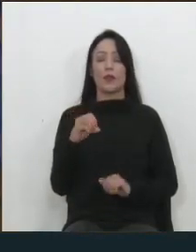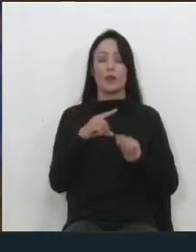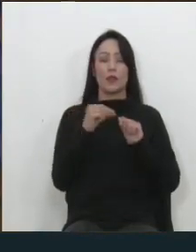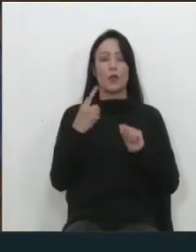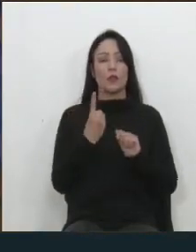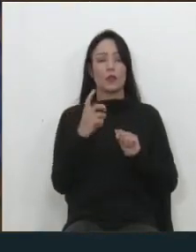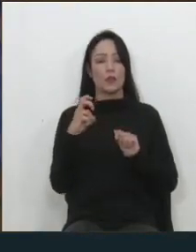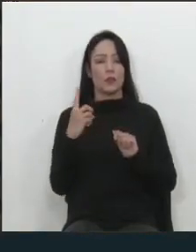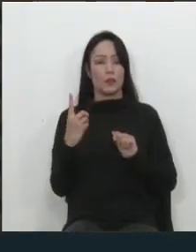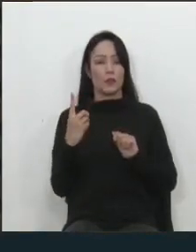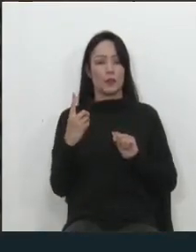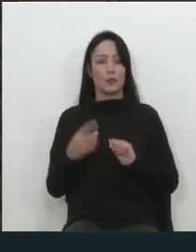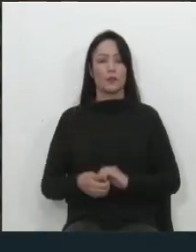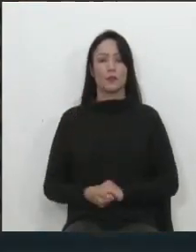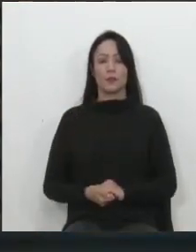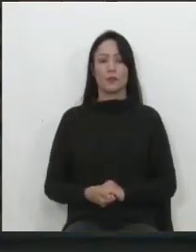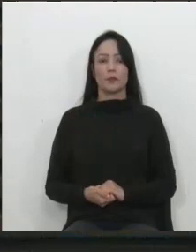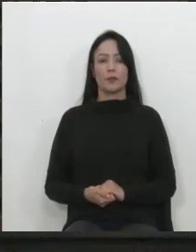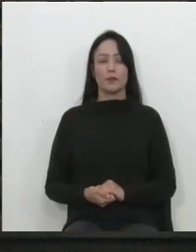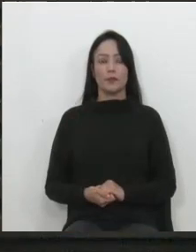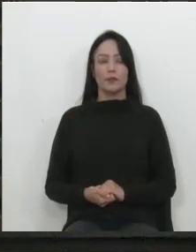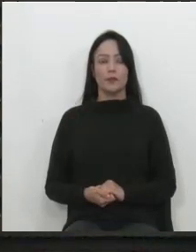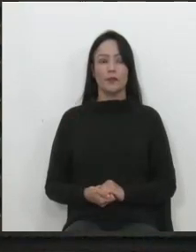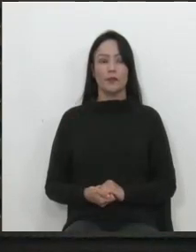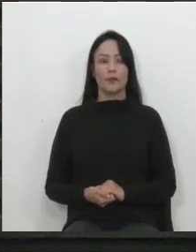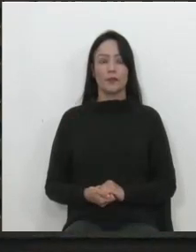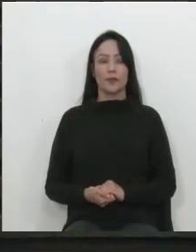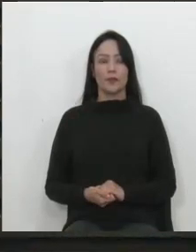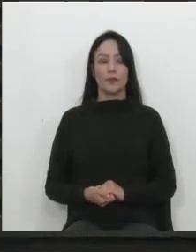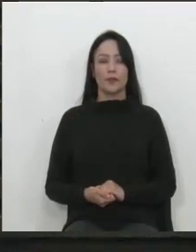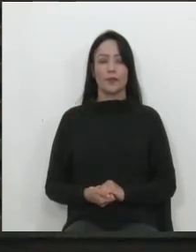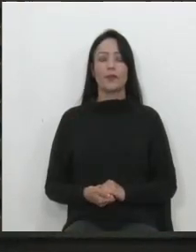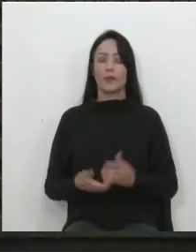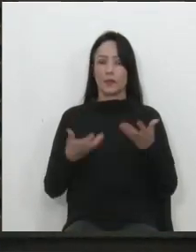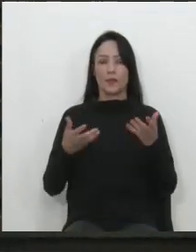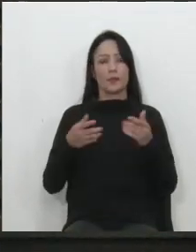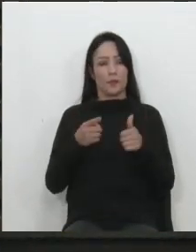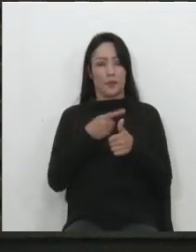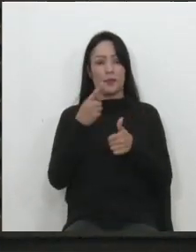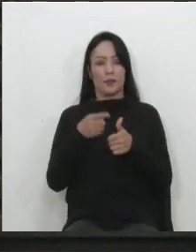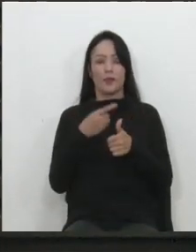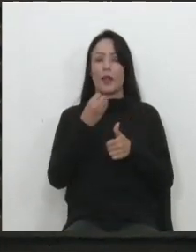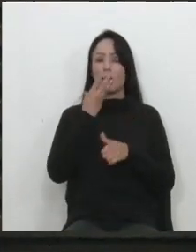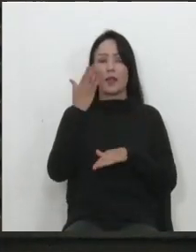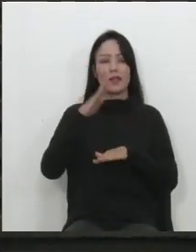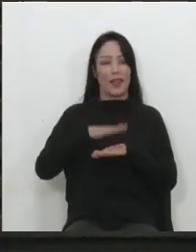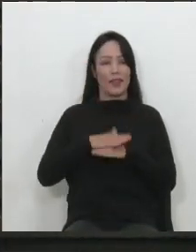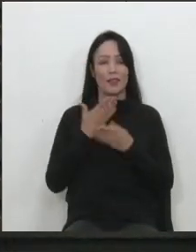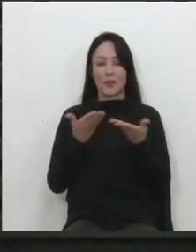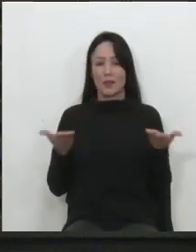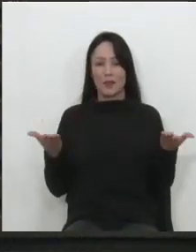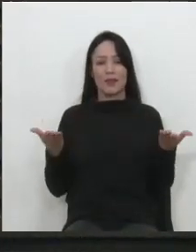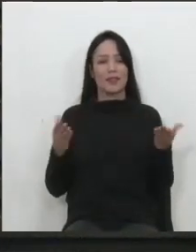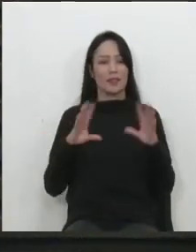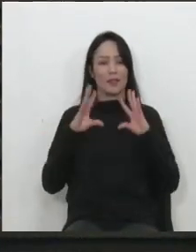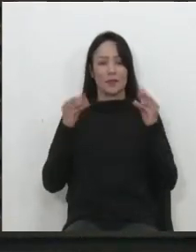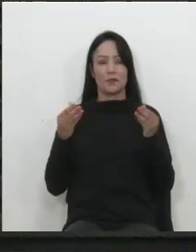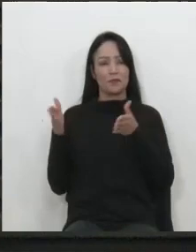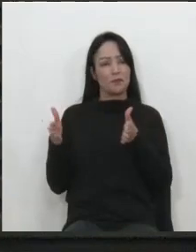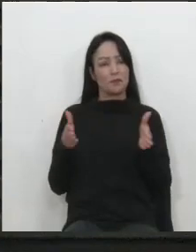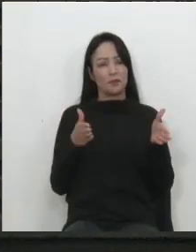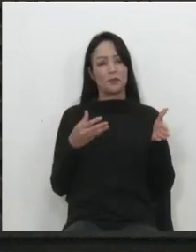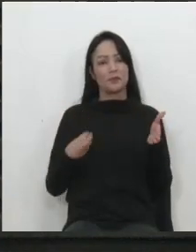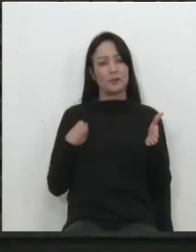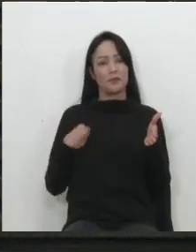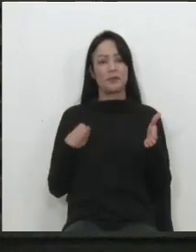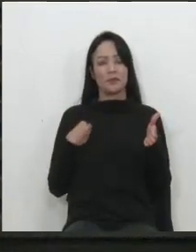vereador. Gostaria de, primeiramente, desejar uma boa tarde a todos que estão nos assistindo aqui, presentes, a todos que nos assistem